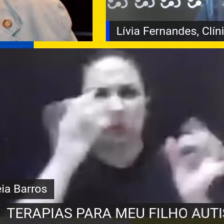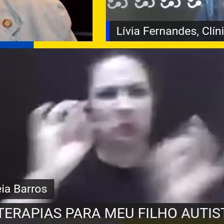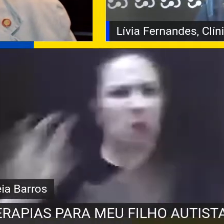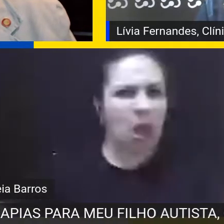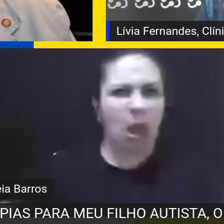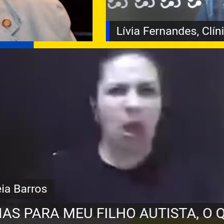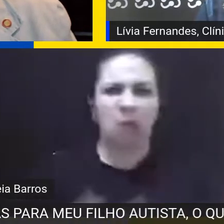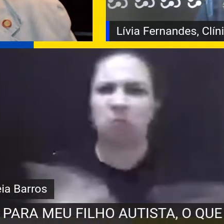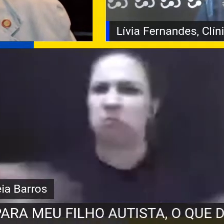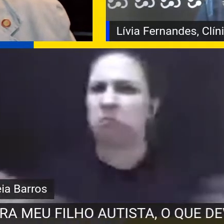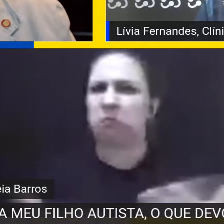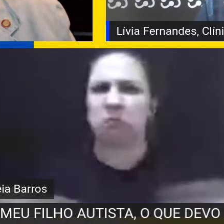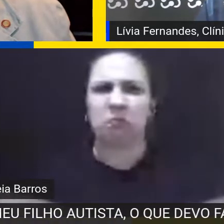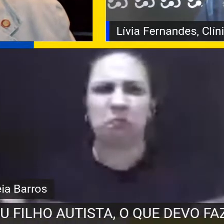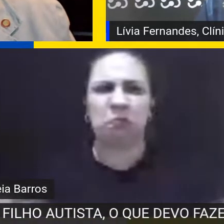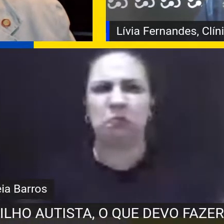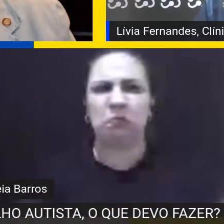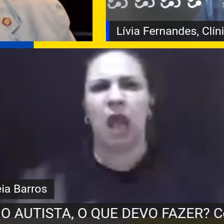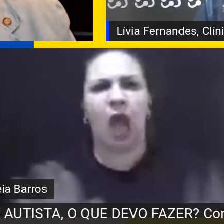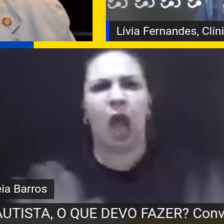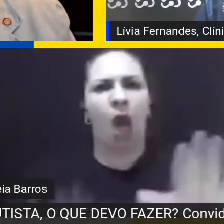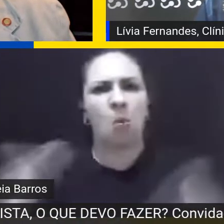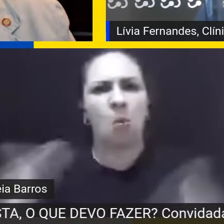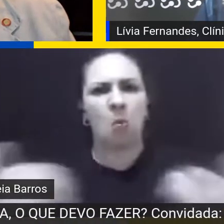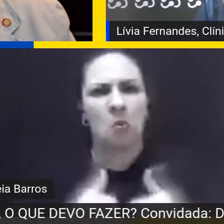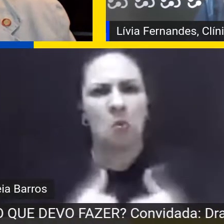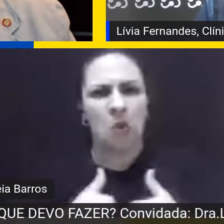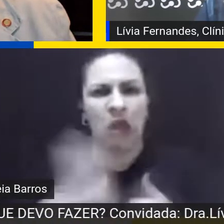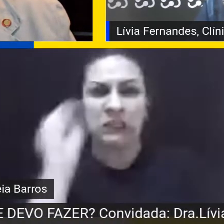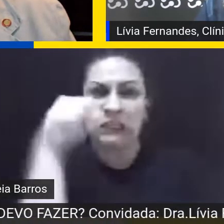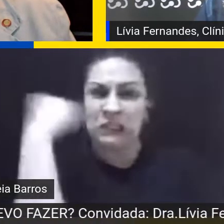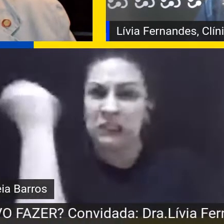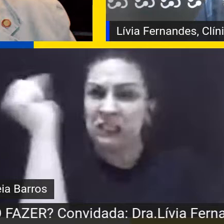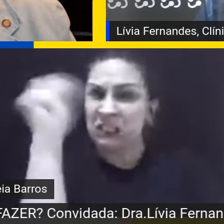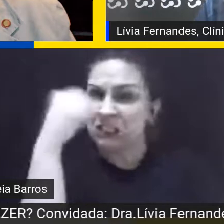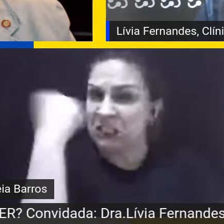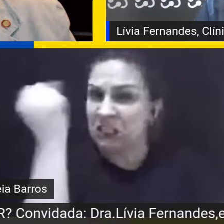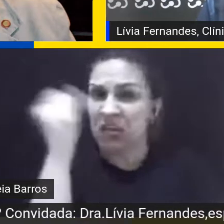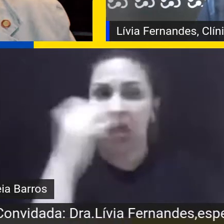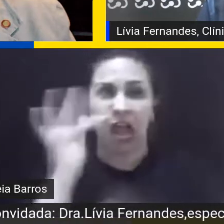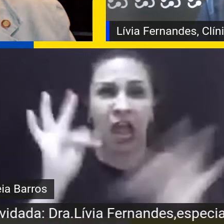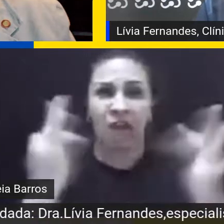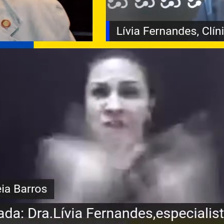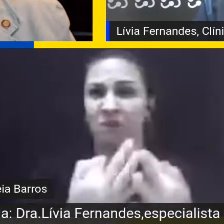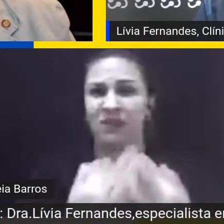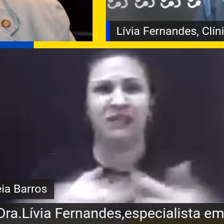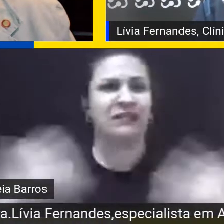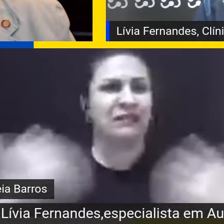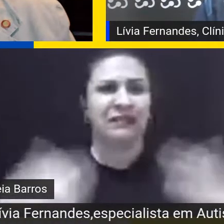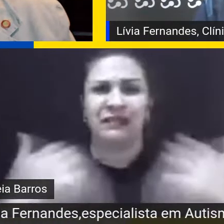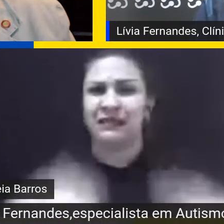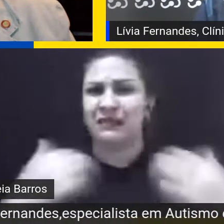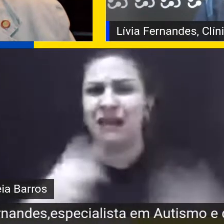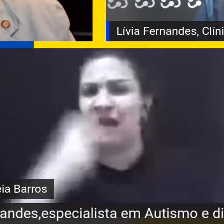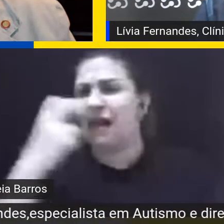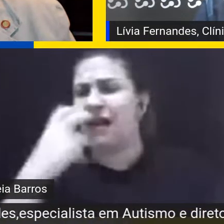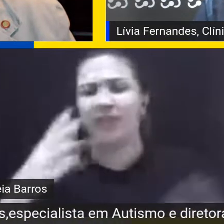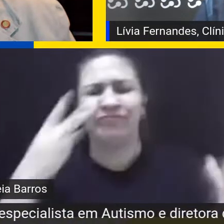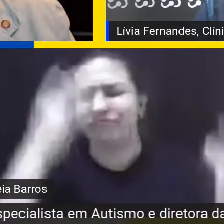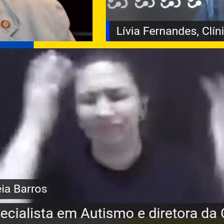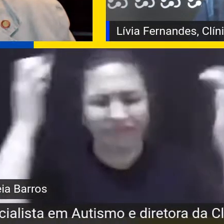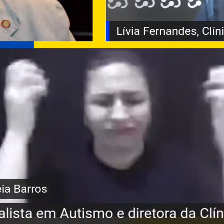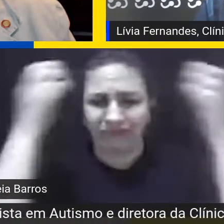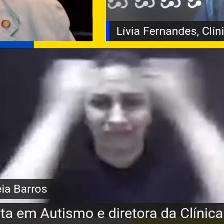família, alguns autistas que são severos, que a família não dá mais conta, não tem força, às vezes, física para